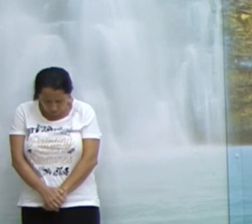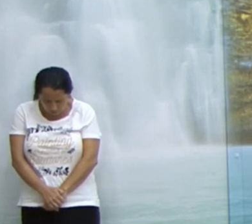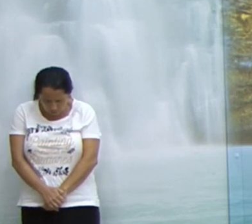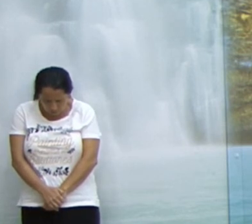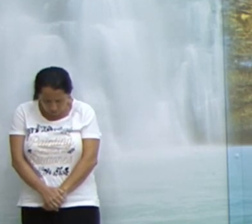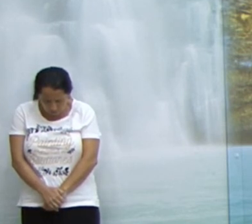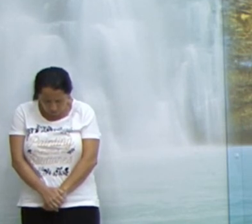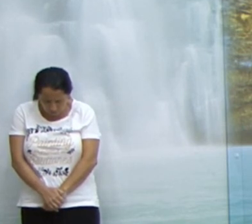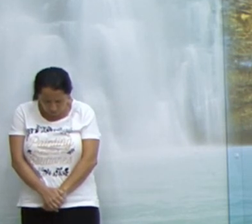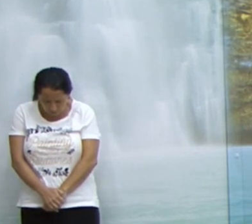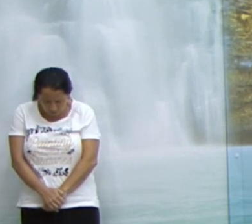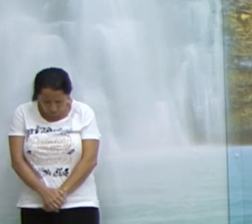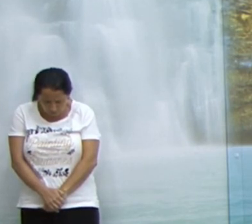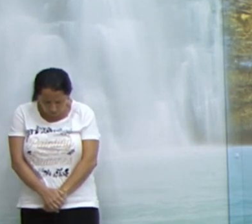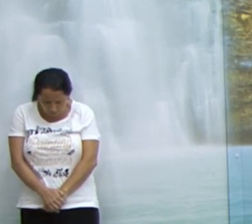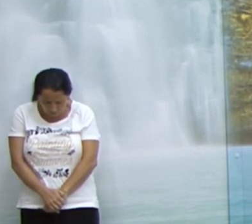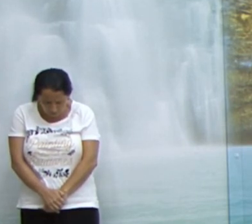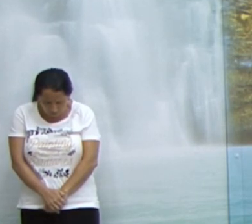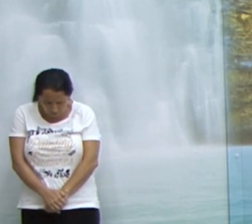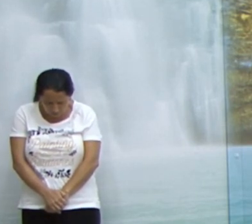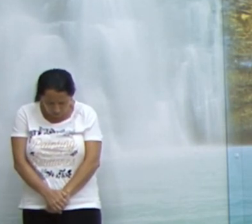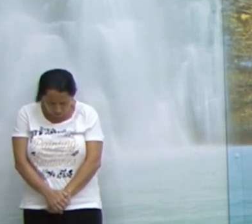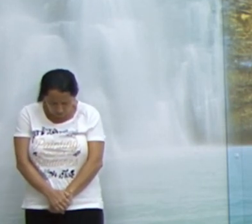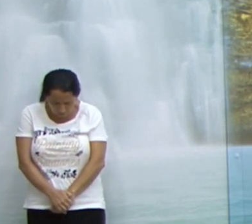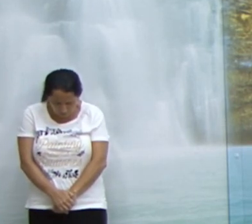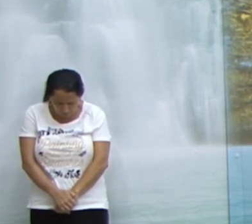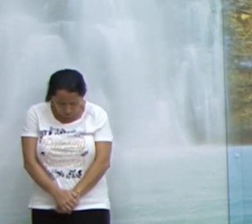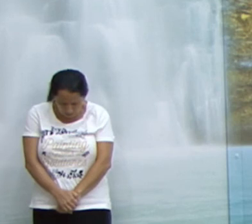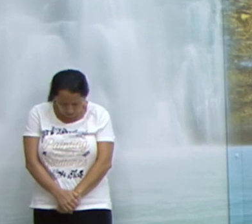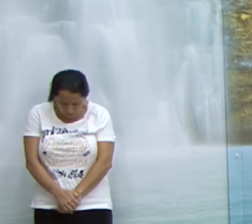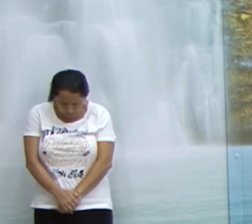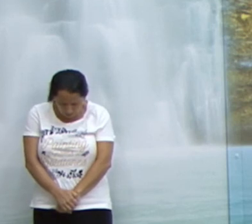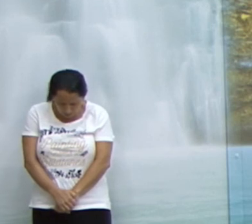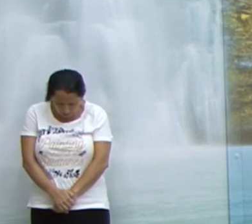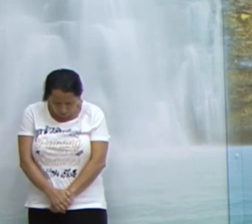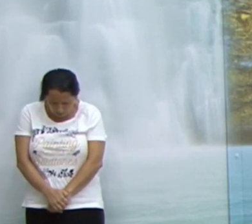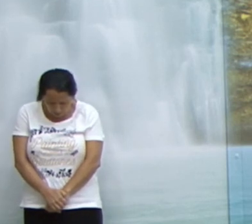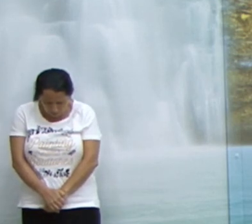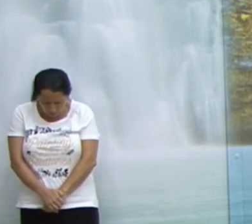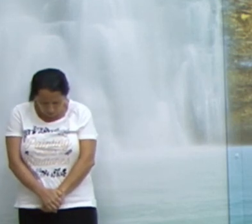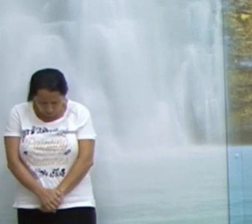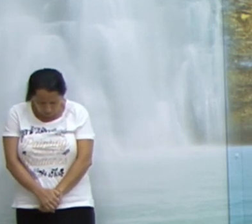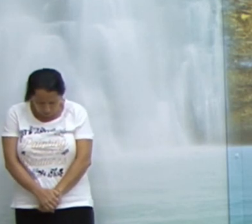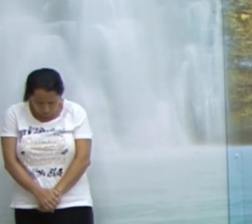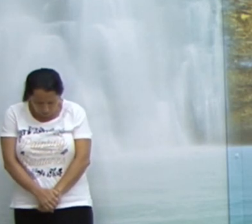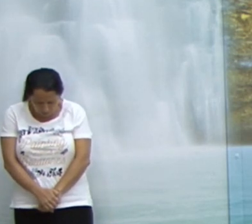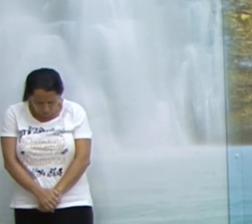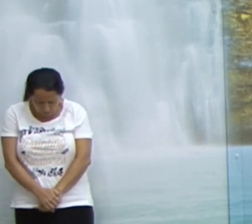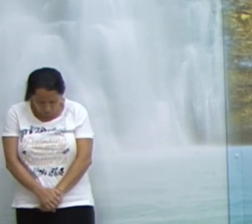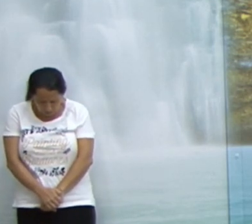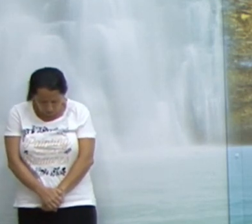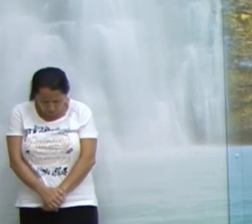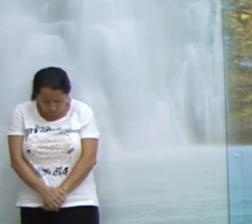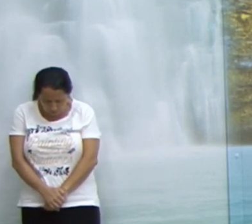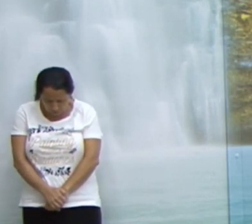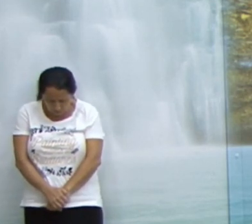Não mexa com a noiva. Não mexa com a noiva, porque a noiva não está à